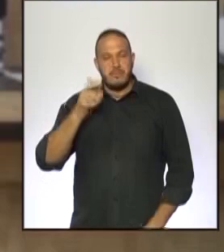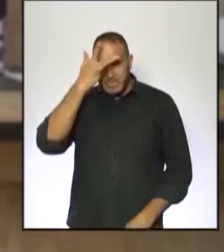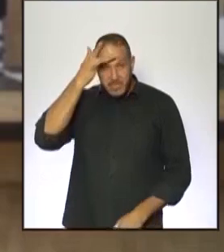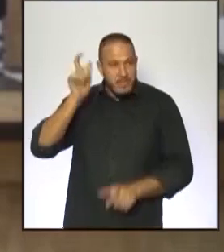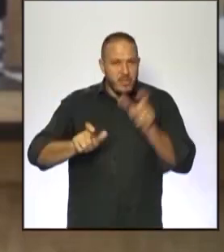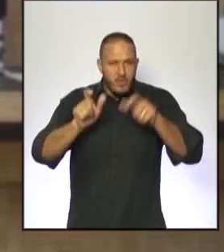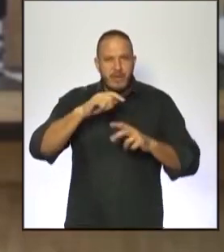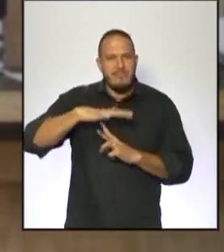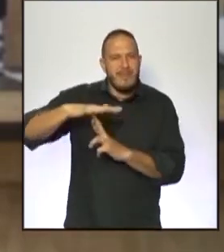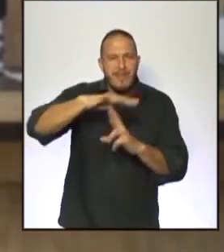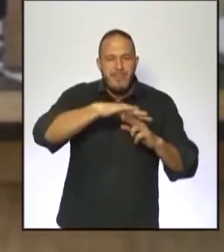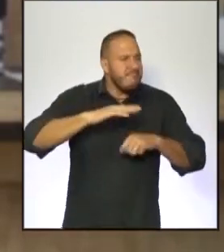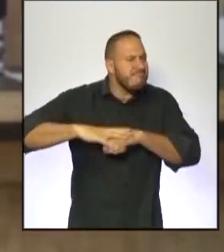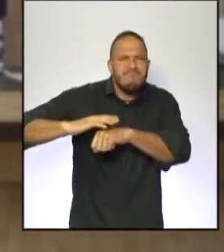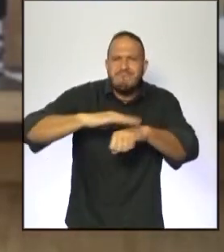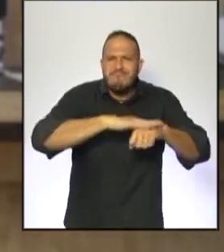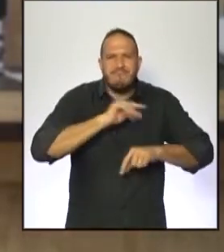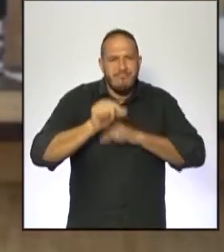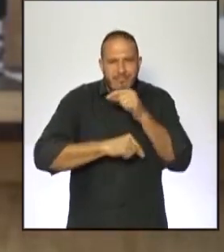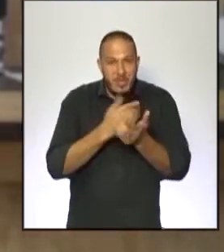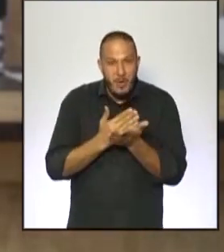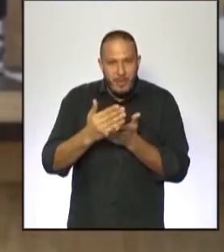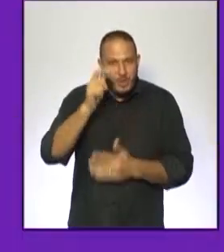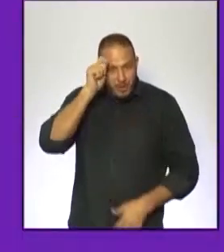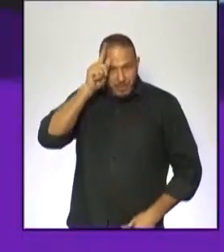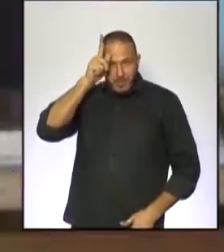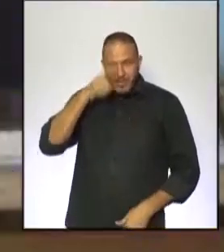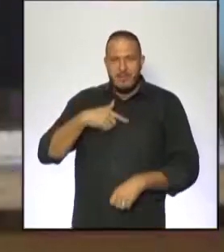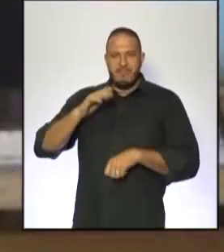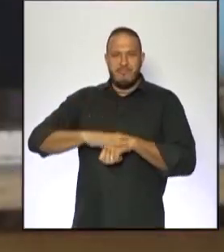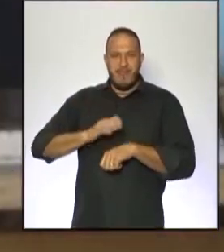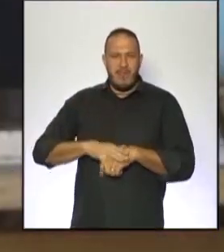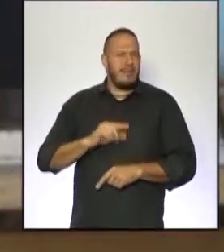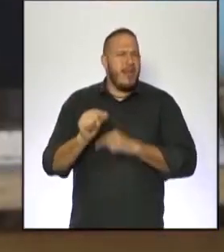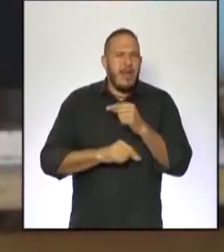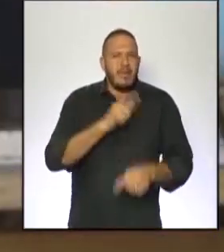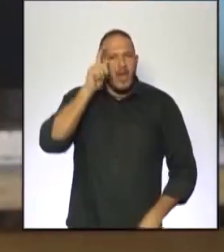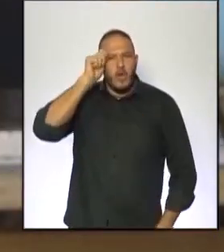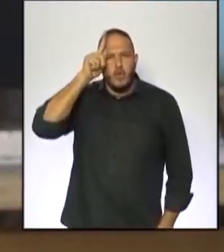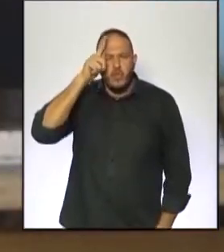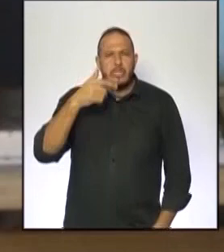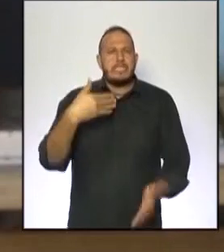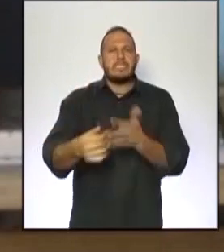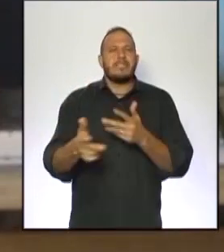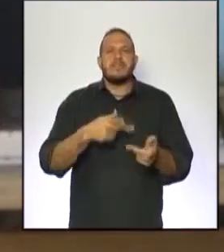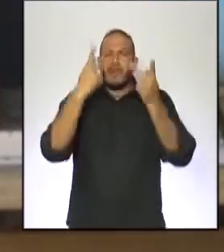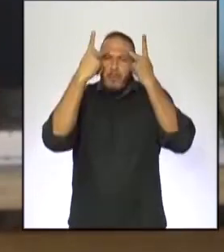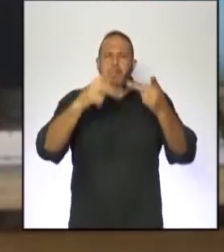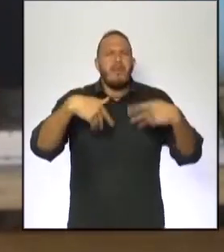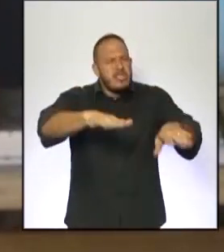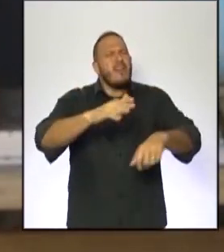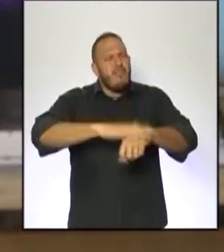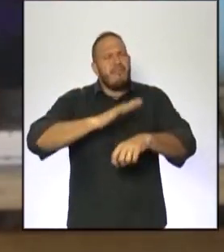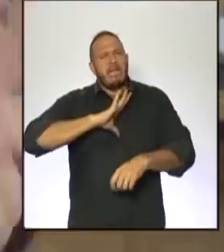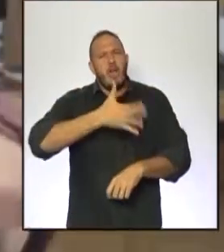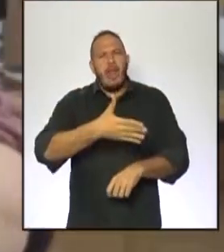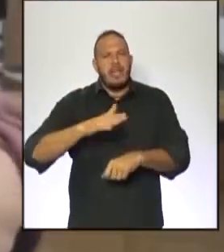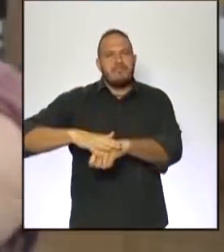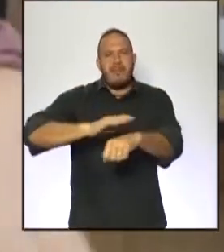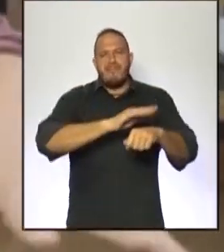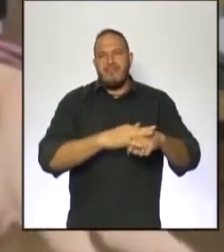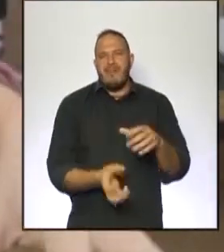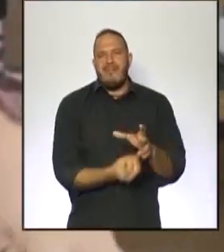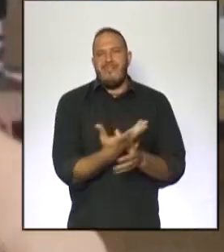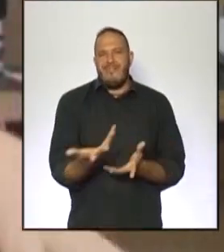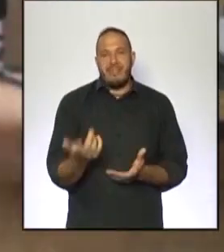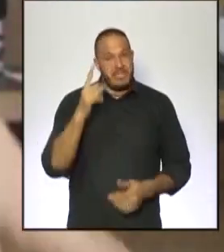começou a se falar de vez da cultura maker. É a cultura do se vira, vai lá e faz. Se a